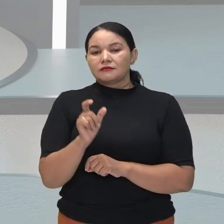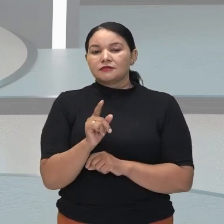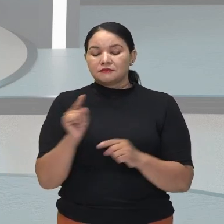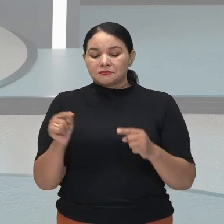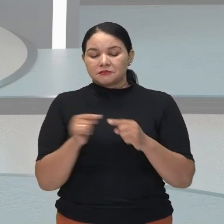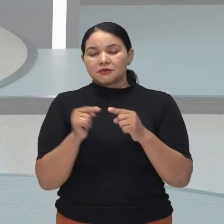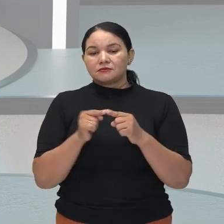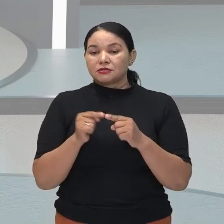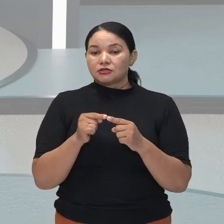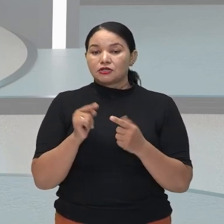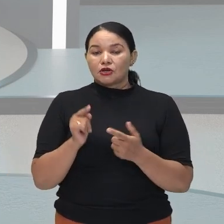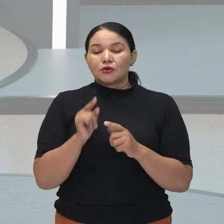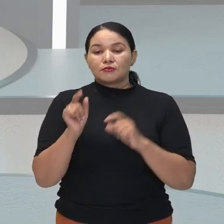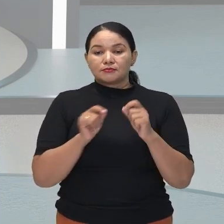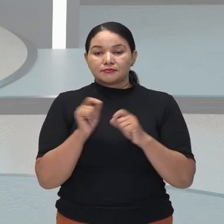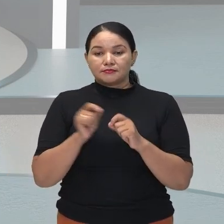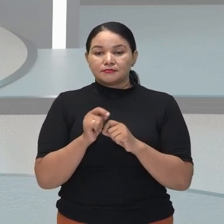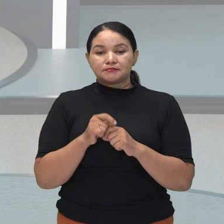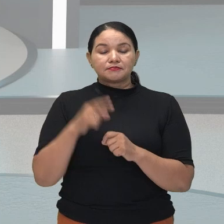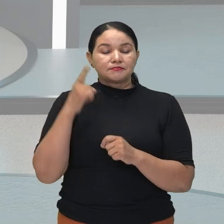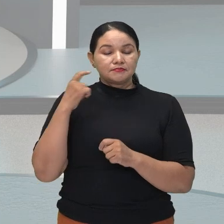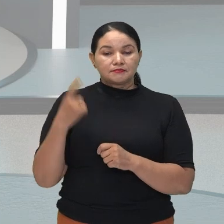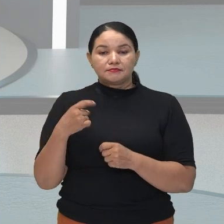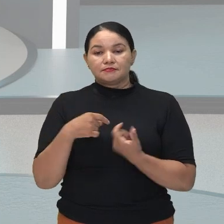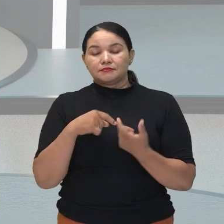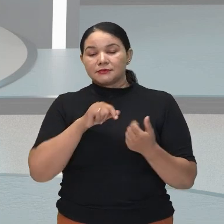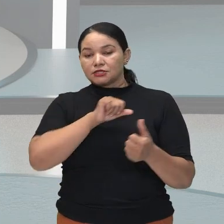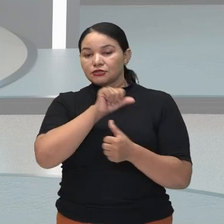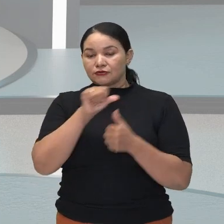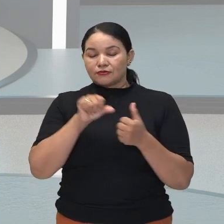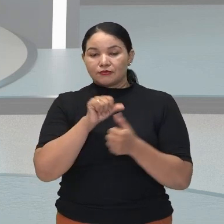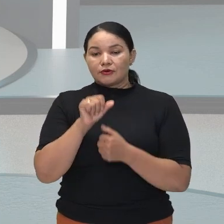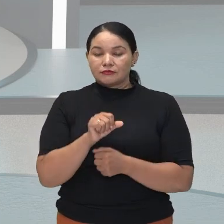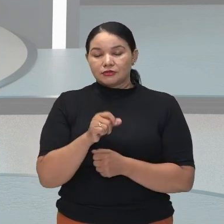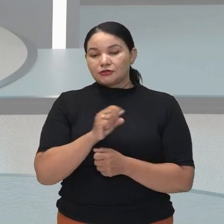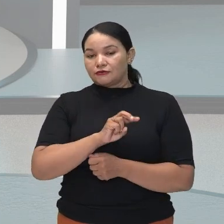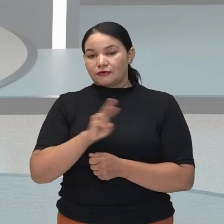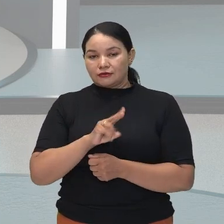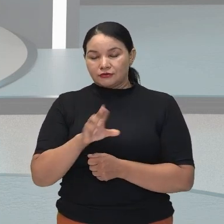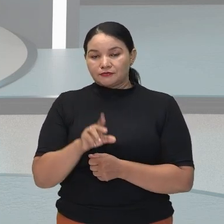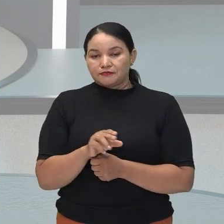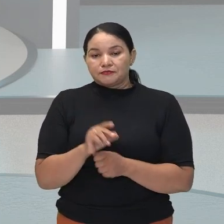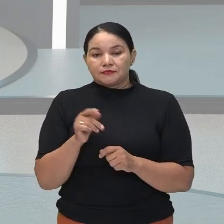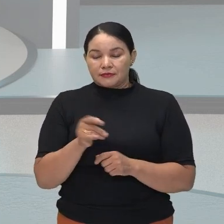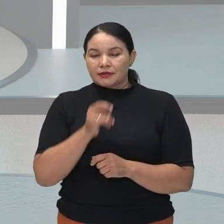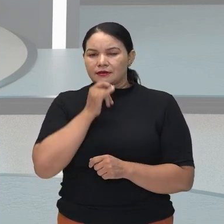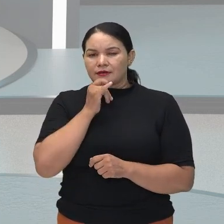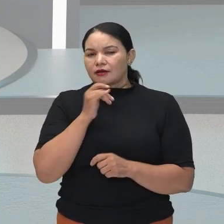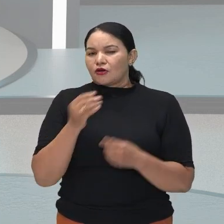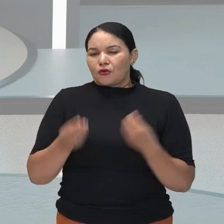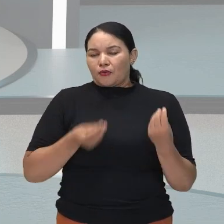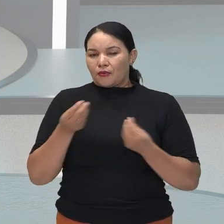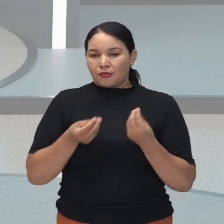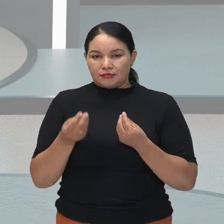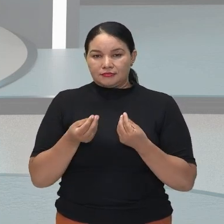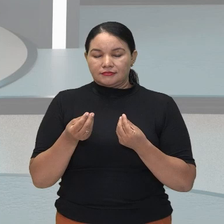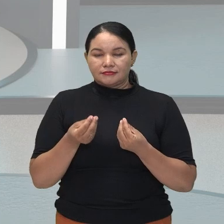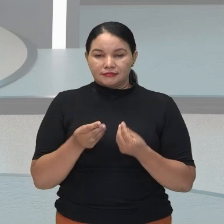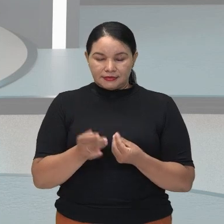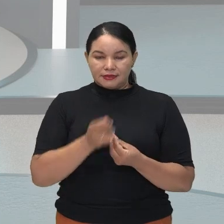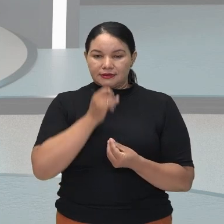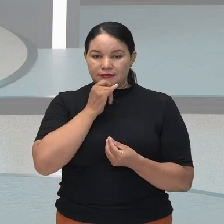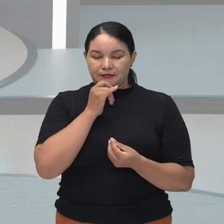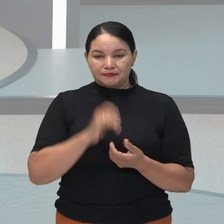possuem tonicidades diferentes. Como assim, professora, tonicidades diferentes? Quando nós